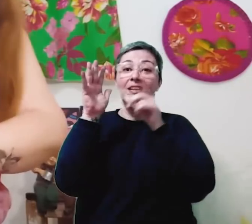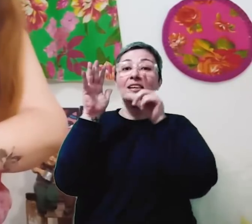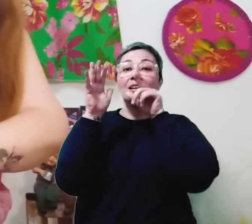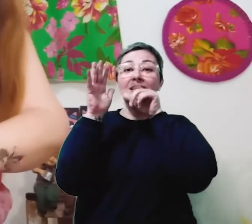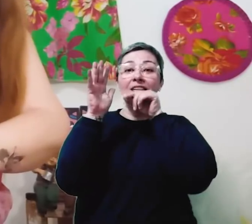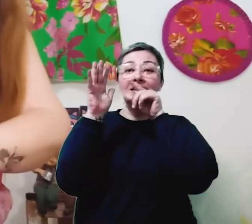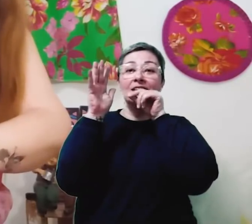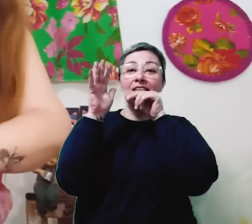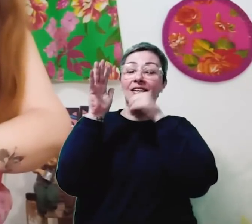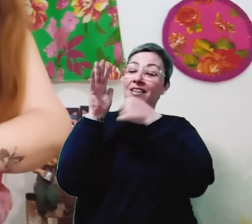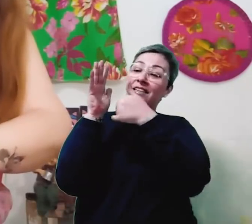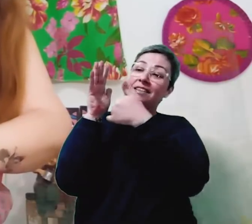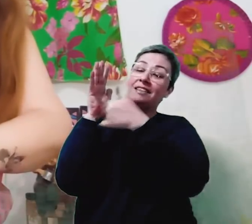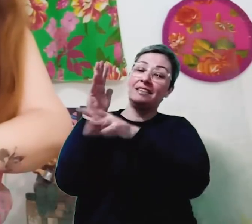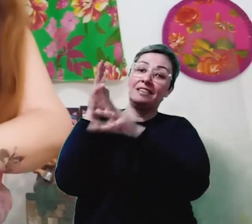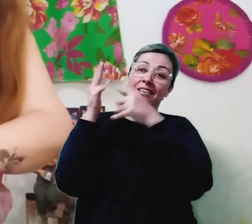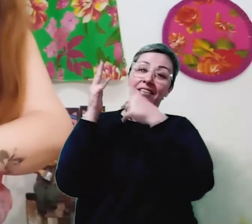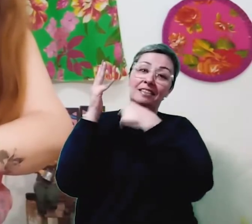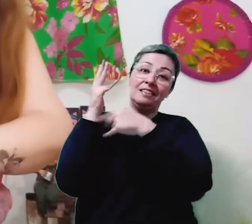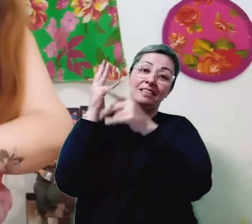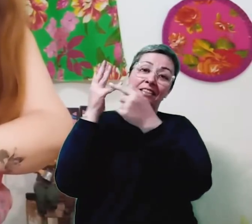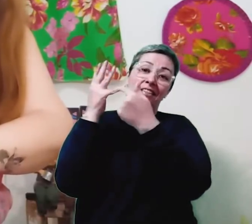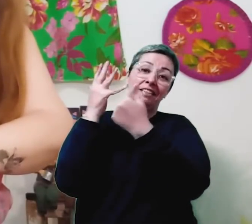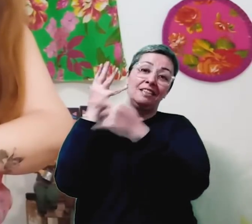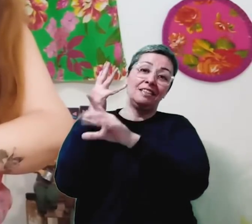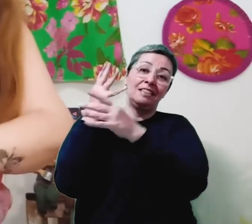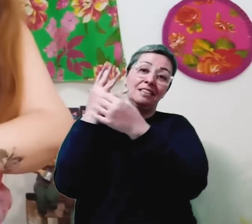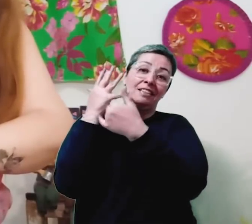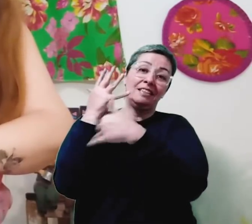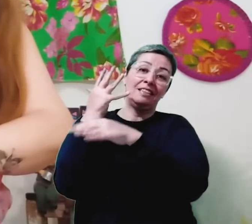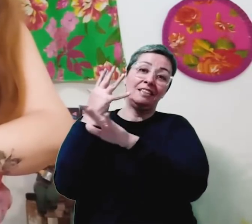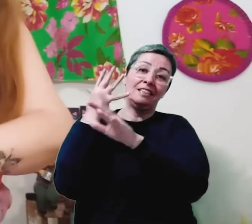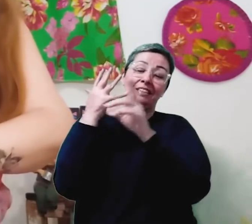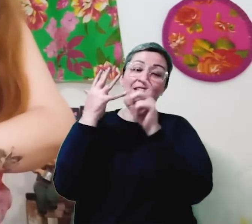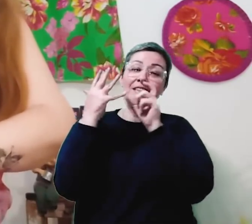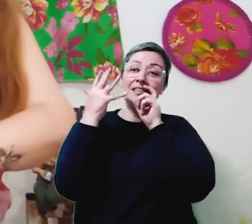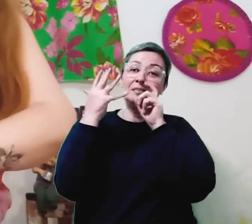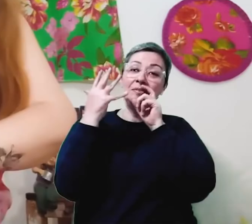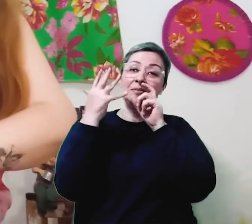chô, passarinho da figueira do meu